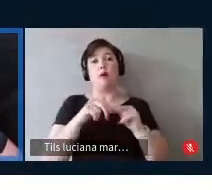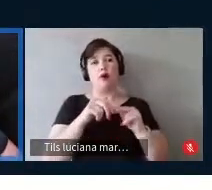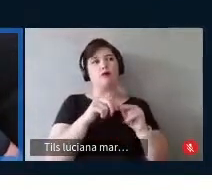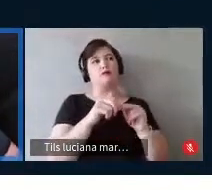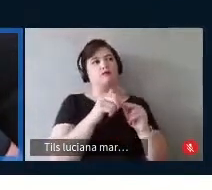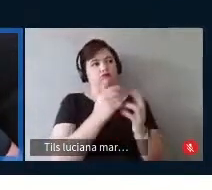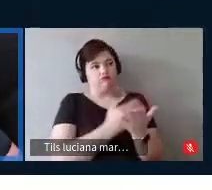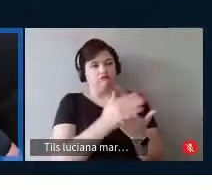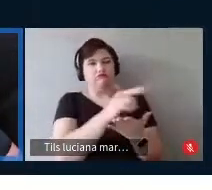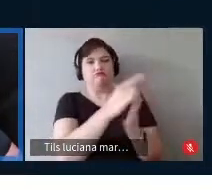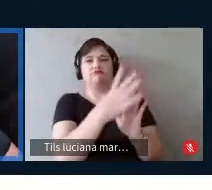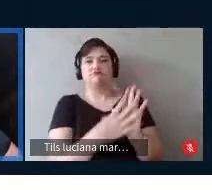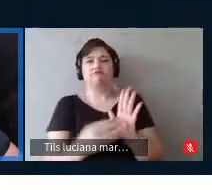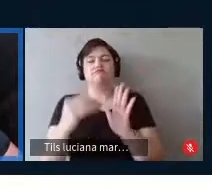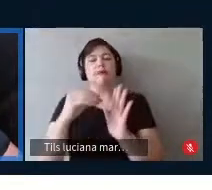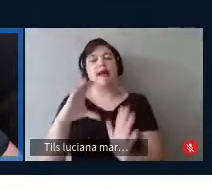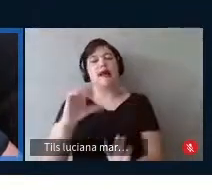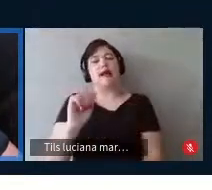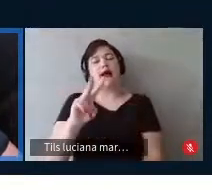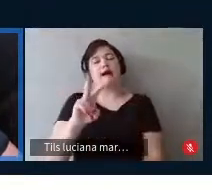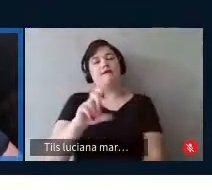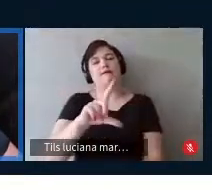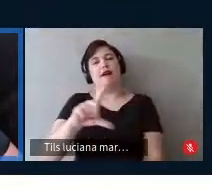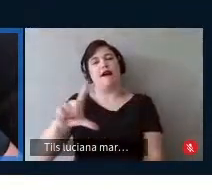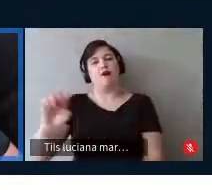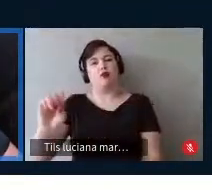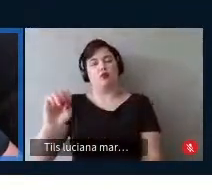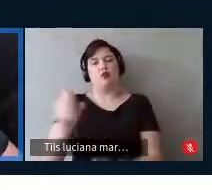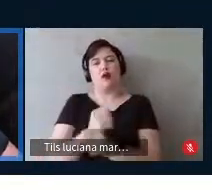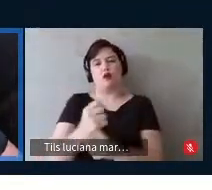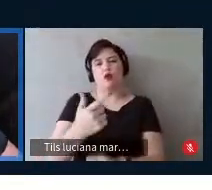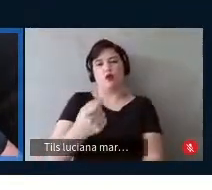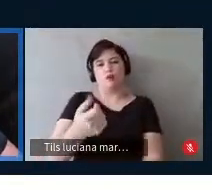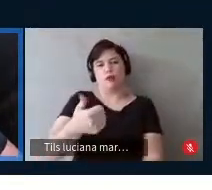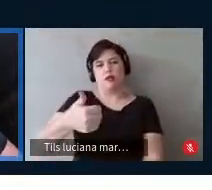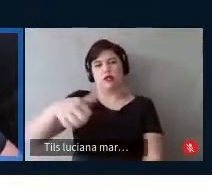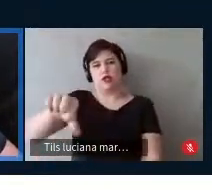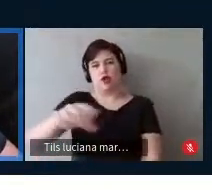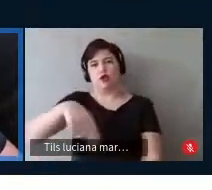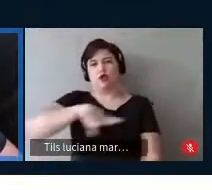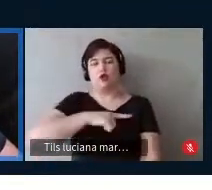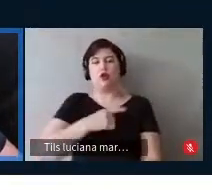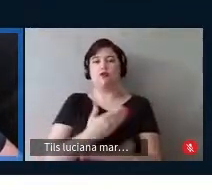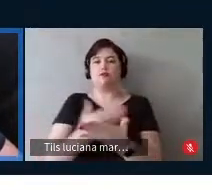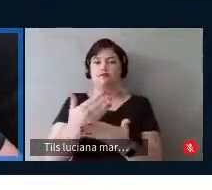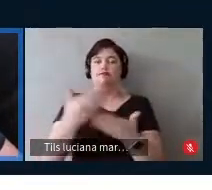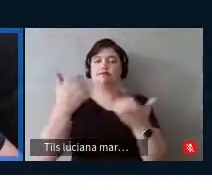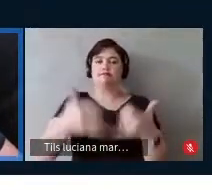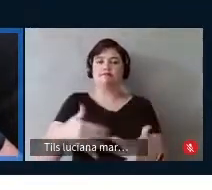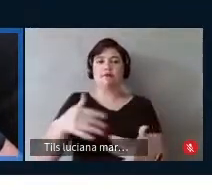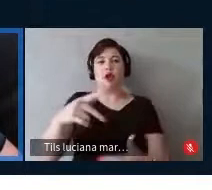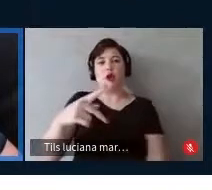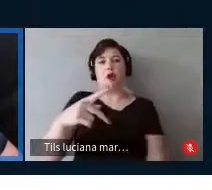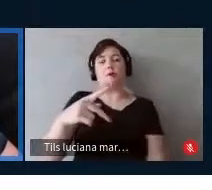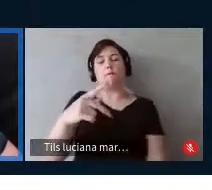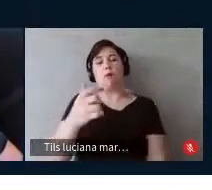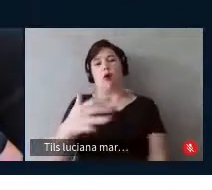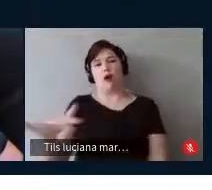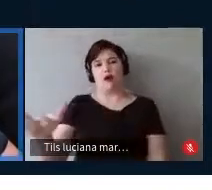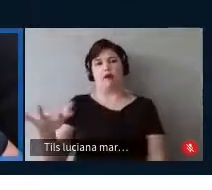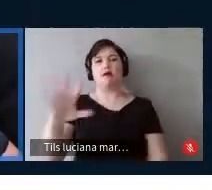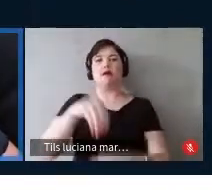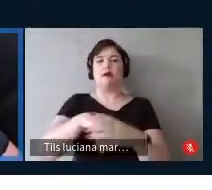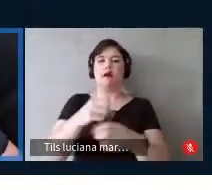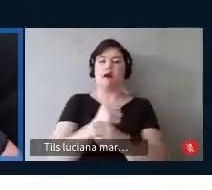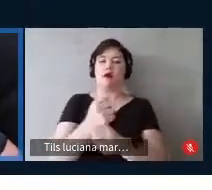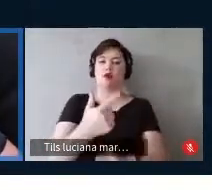Cavallo, 2019, a gente optou por utilizar a definição de Pullhacker, 2002,